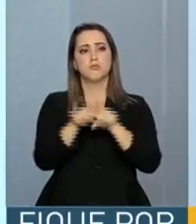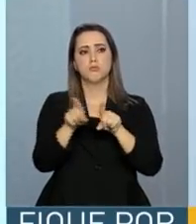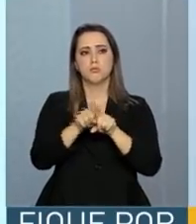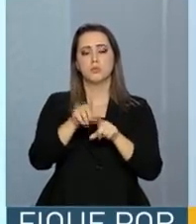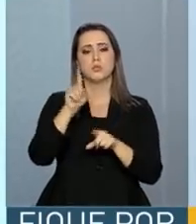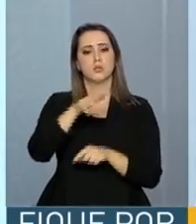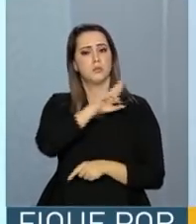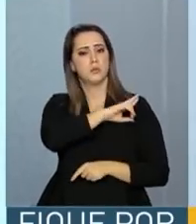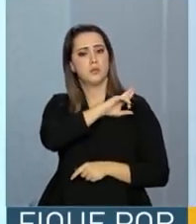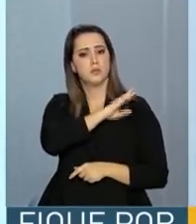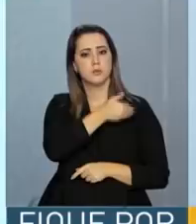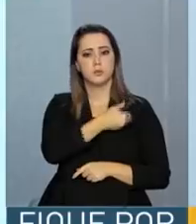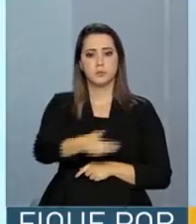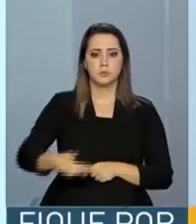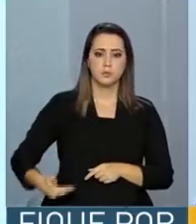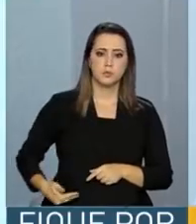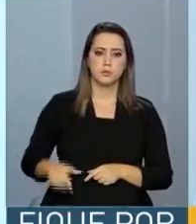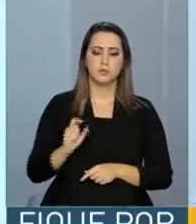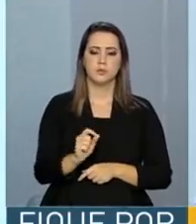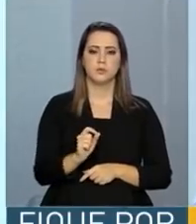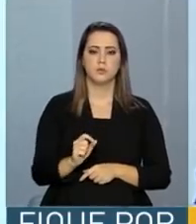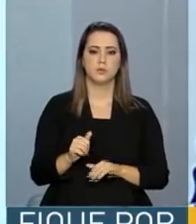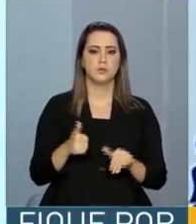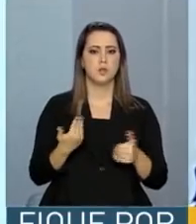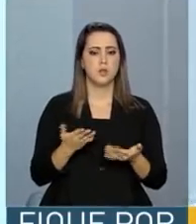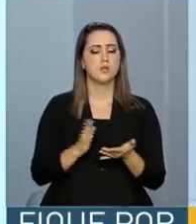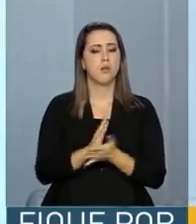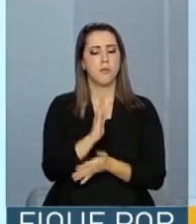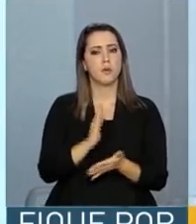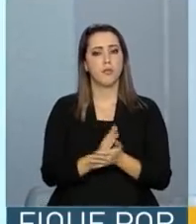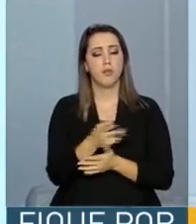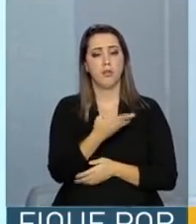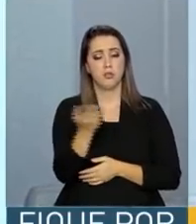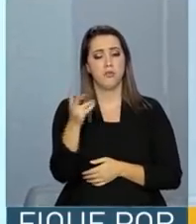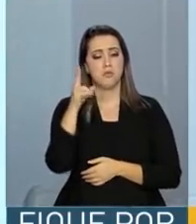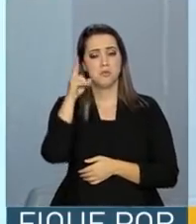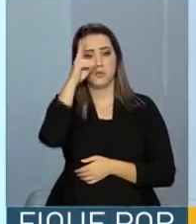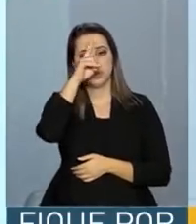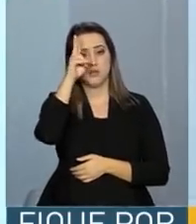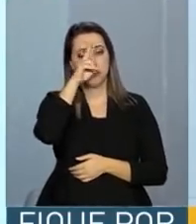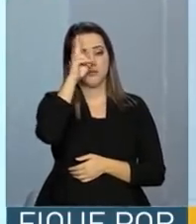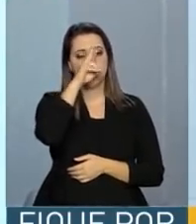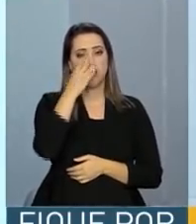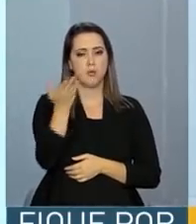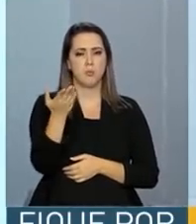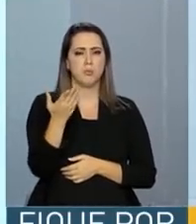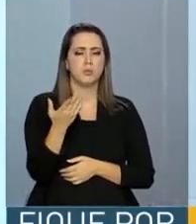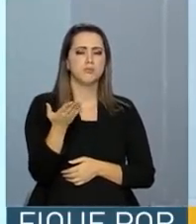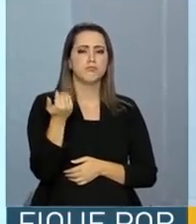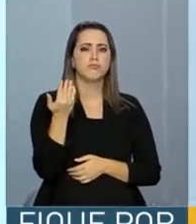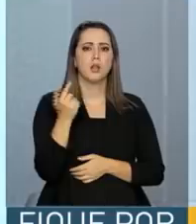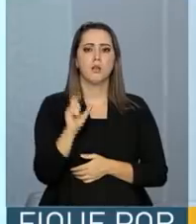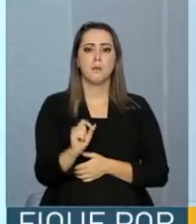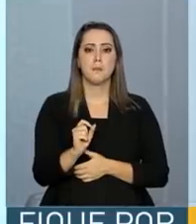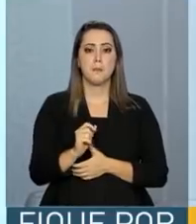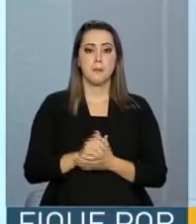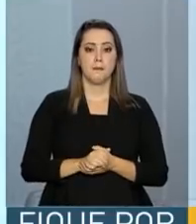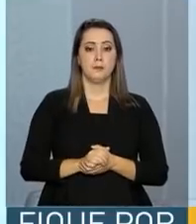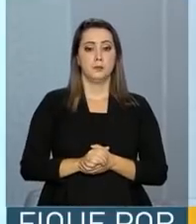pelo governo pela governança e isso é provado vocês se recordam com uma